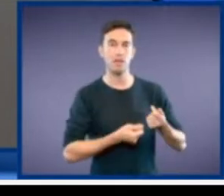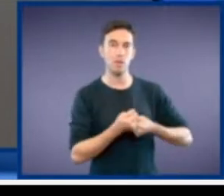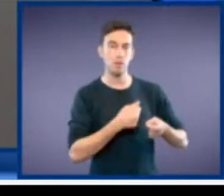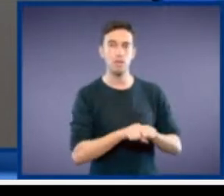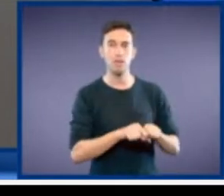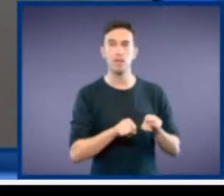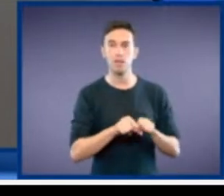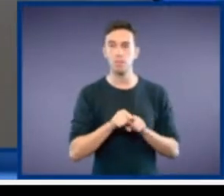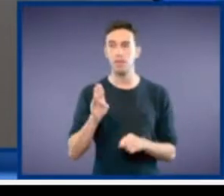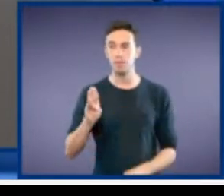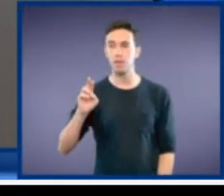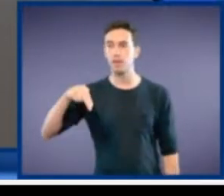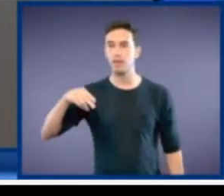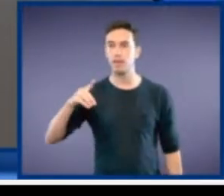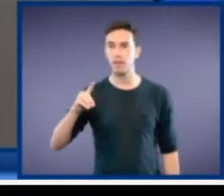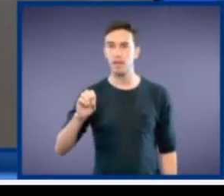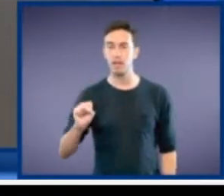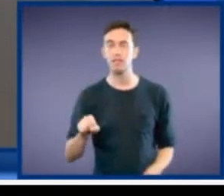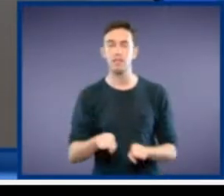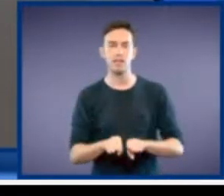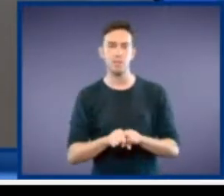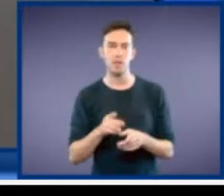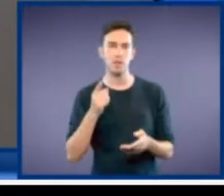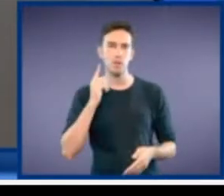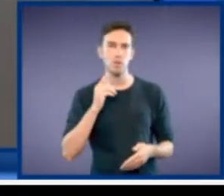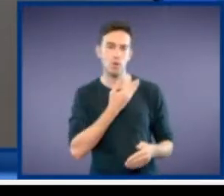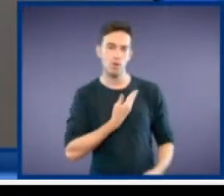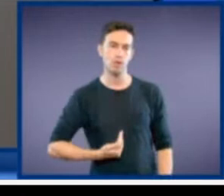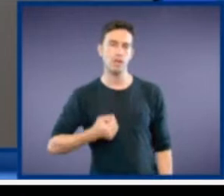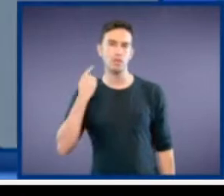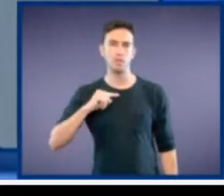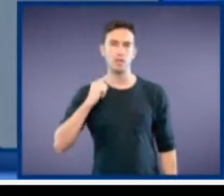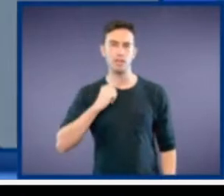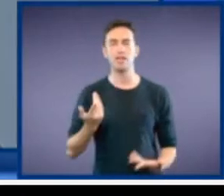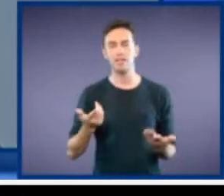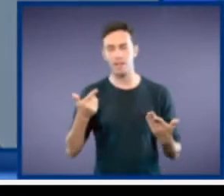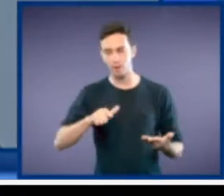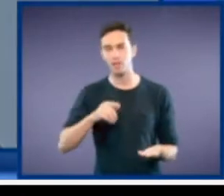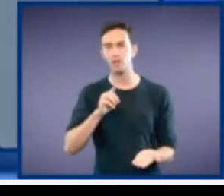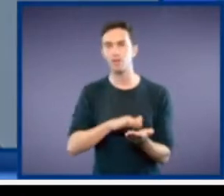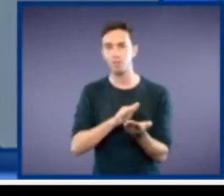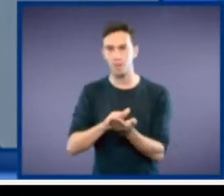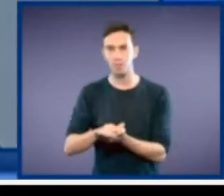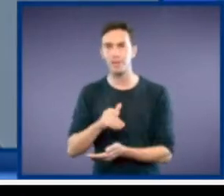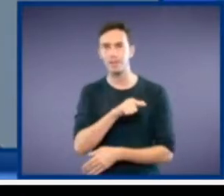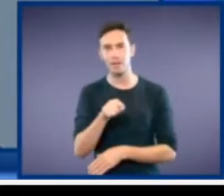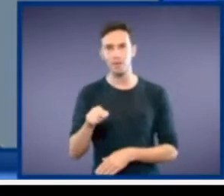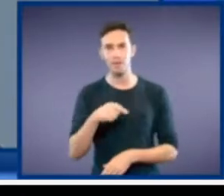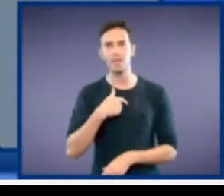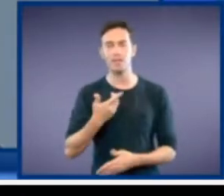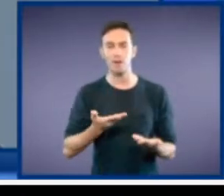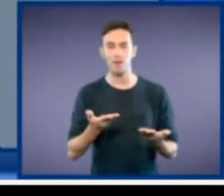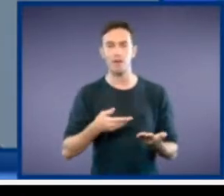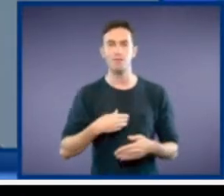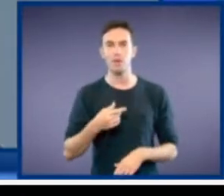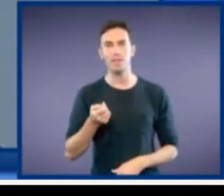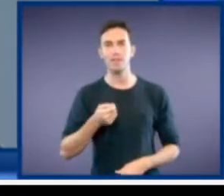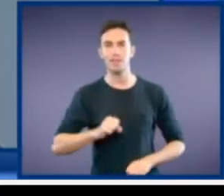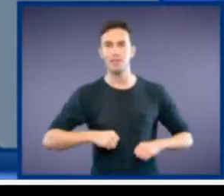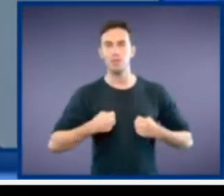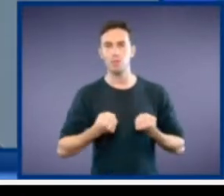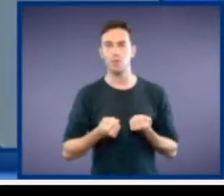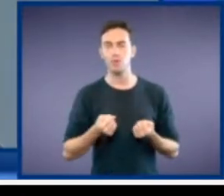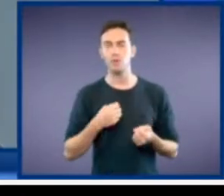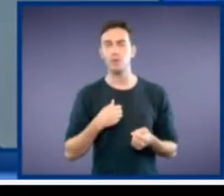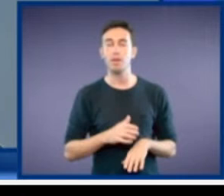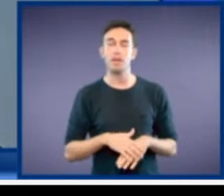assim como o Governo de Minas Gerais, os quais parabenizamos novamente por mais esse feito que será concluído aqui hoje. Desejo a